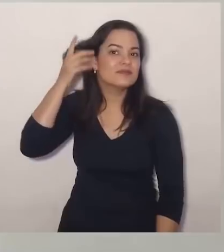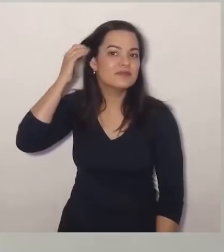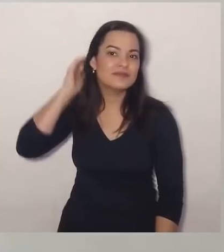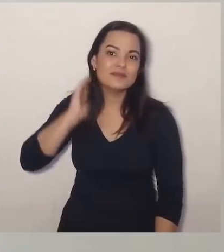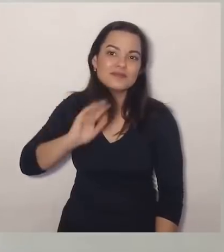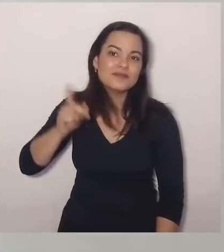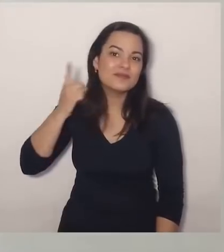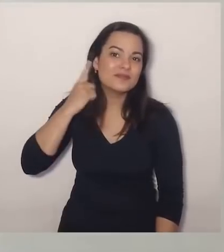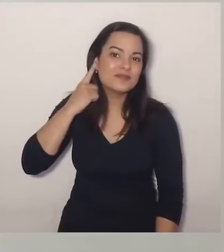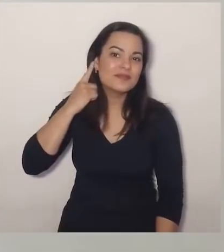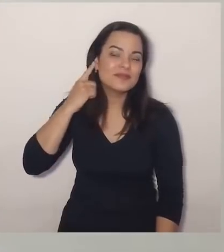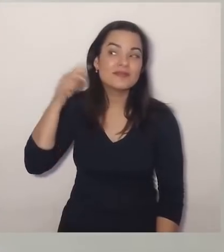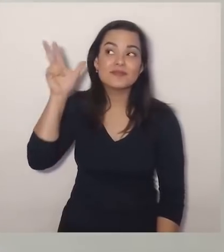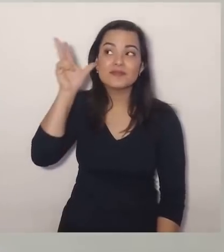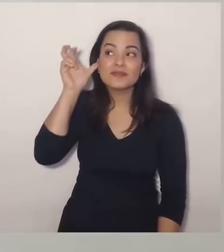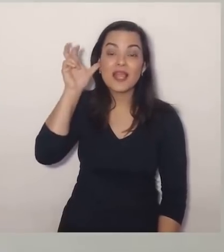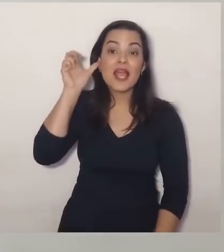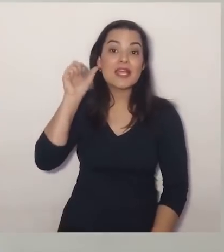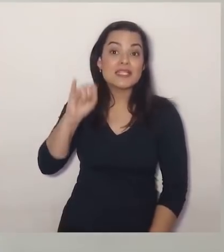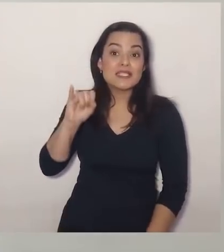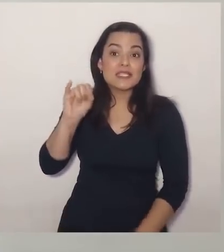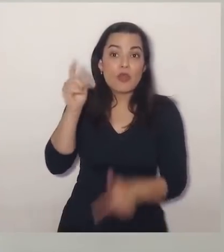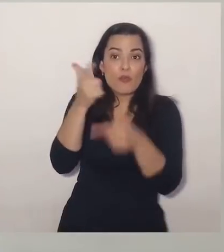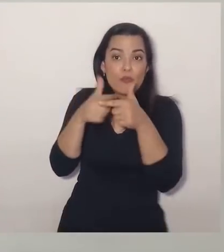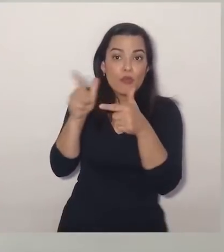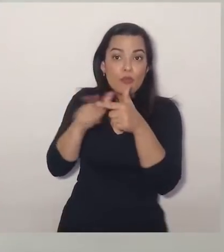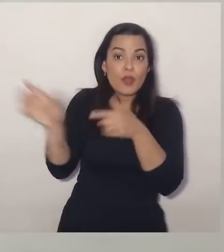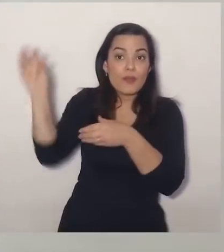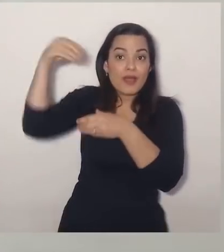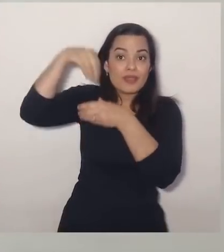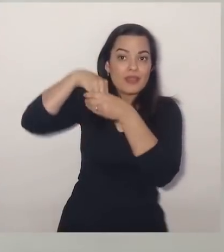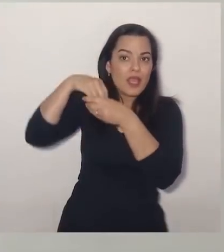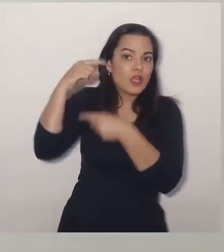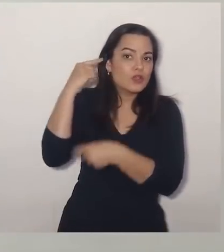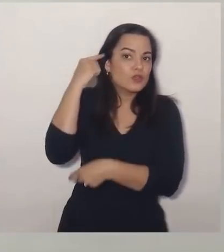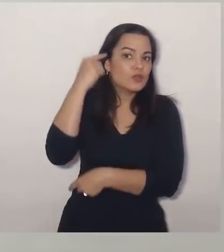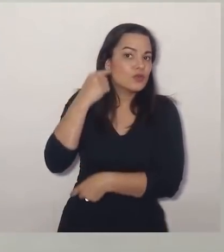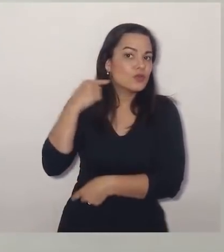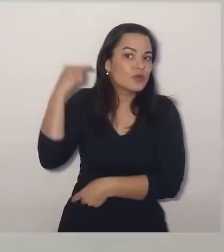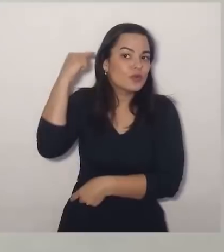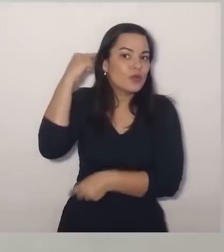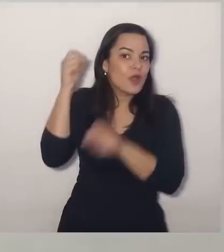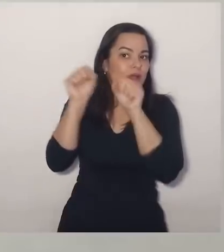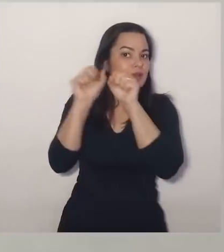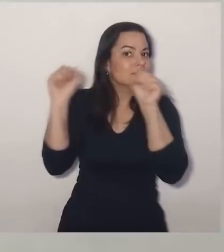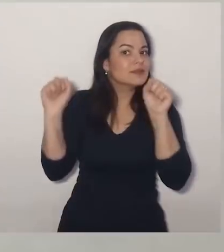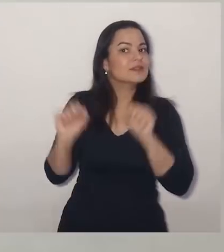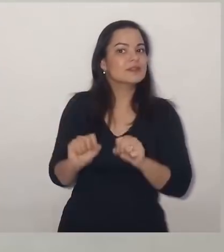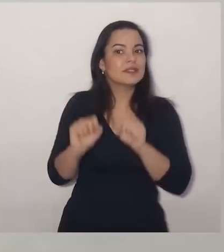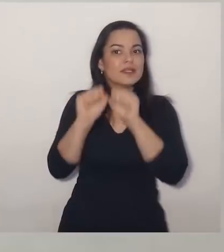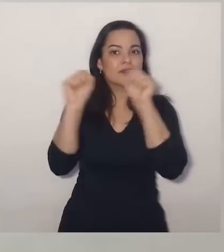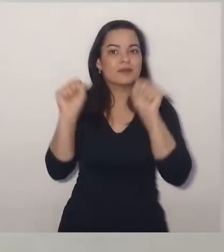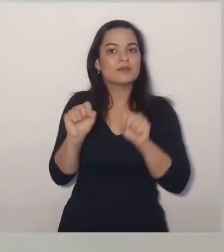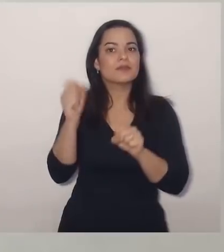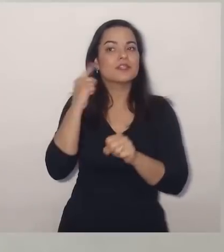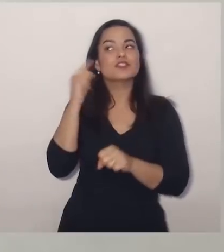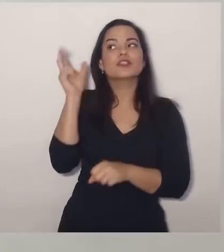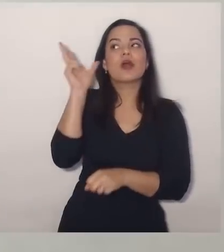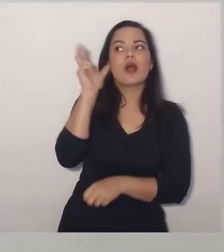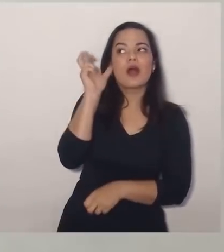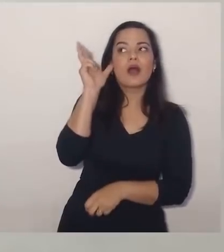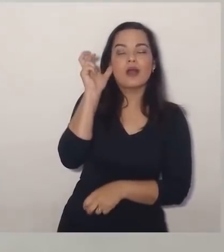nós tenhamos algum comprometimento no funcionamento do nosso sistema auditivo, nós